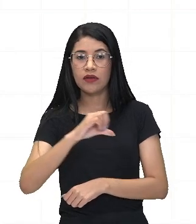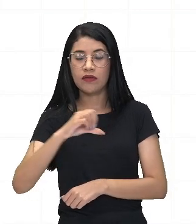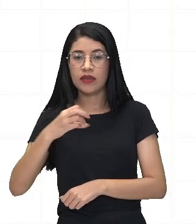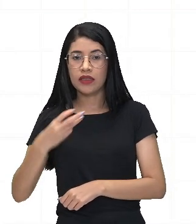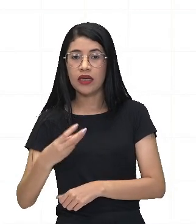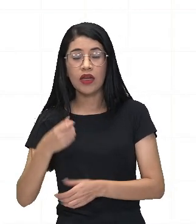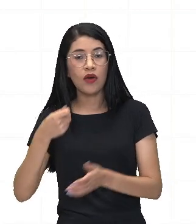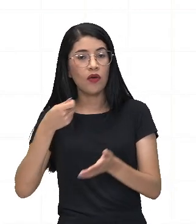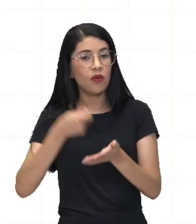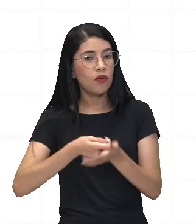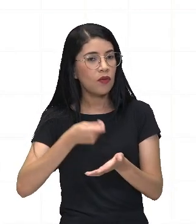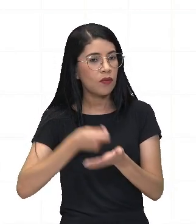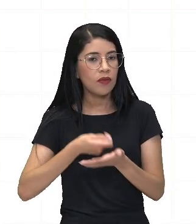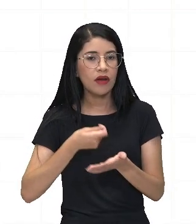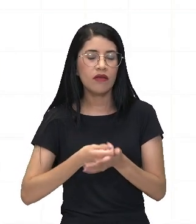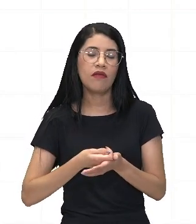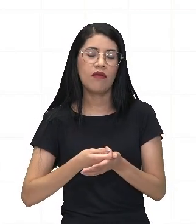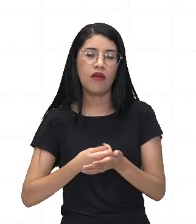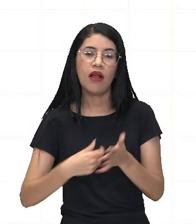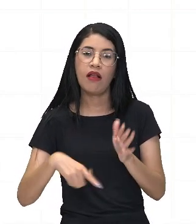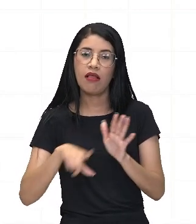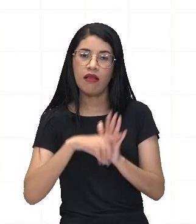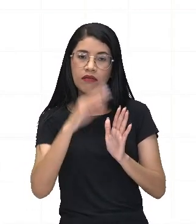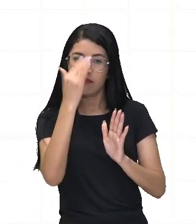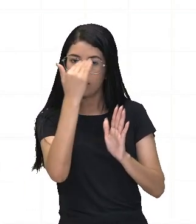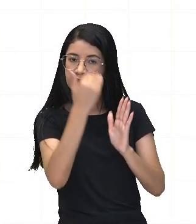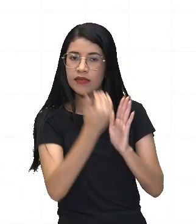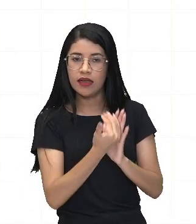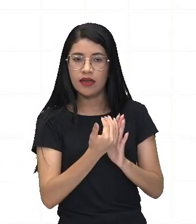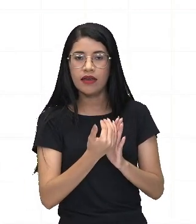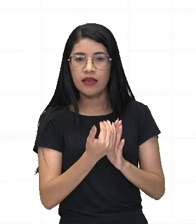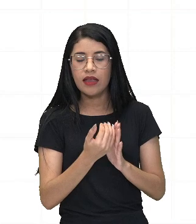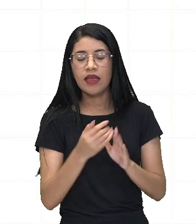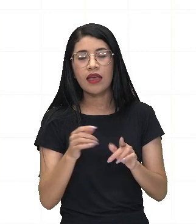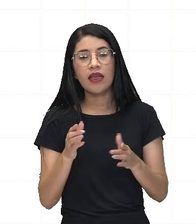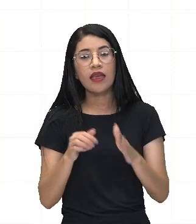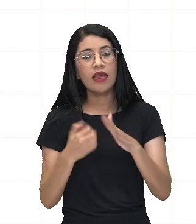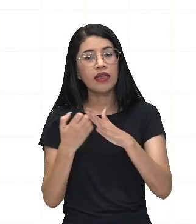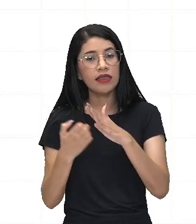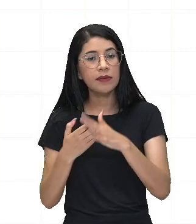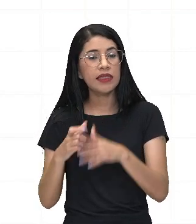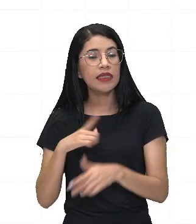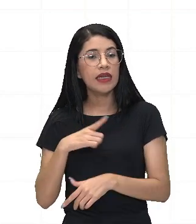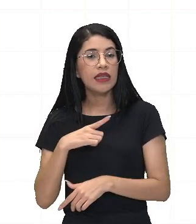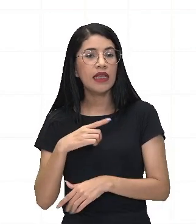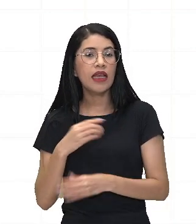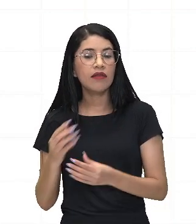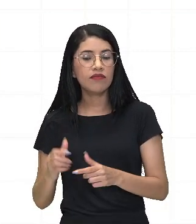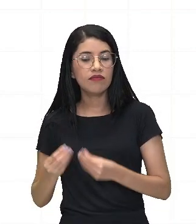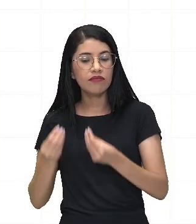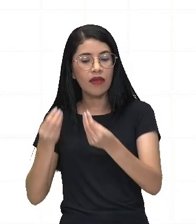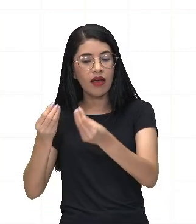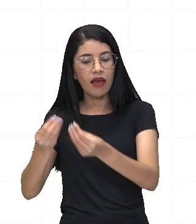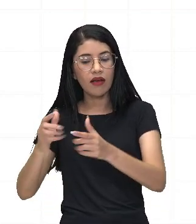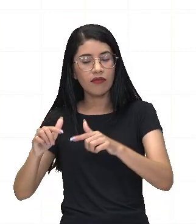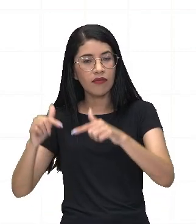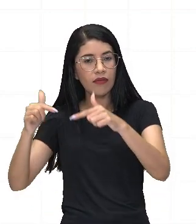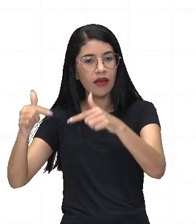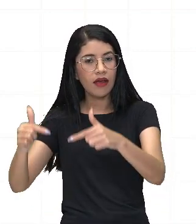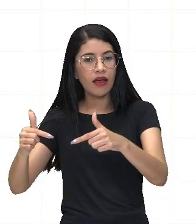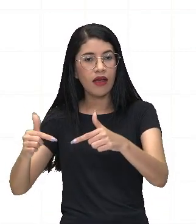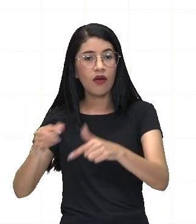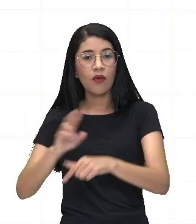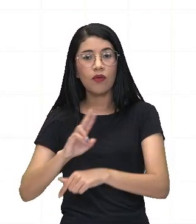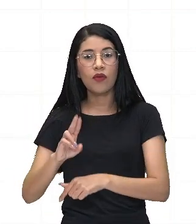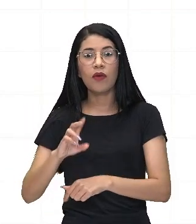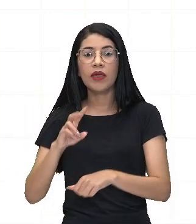é obrigatório por lei, né? E as empresas que o praticam, elas recebem esse certificado chamado